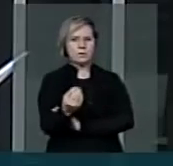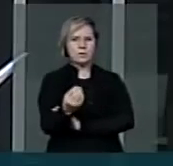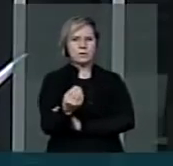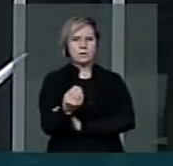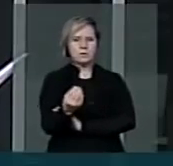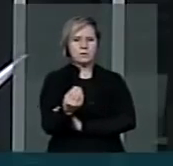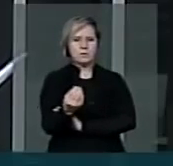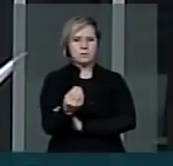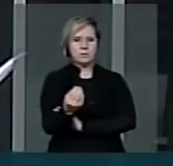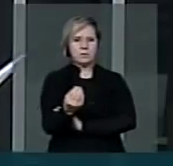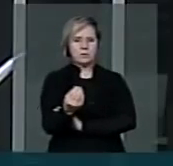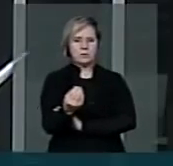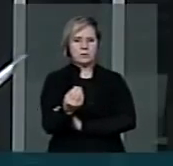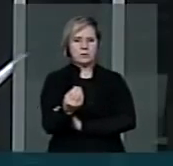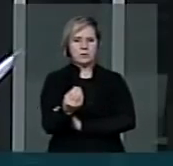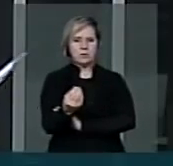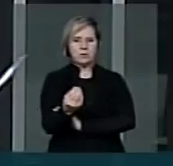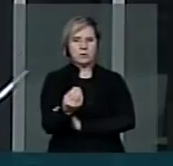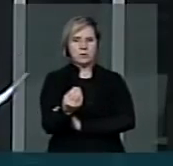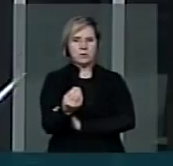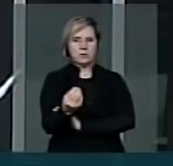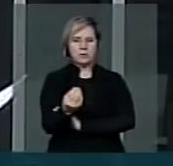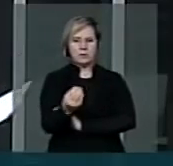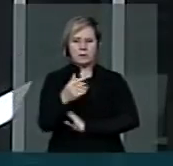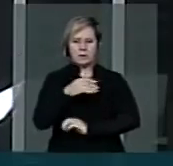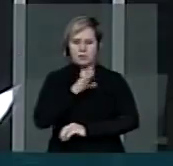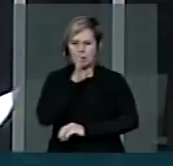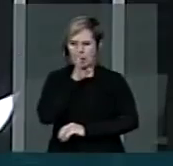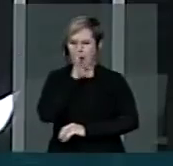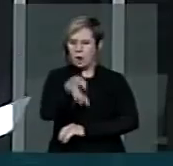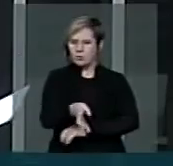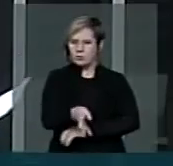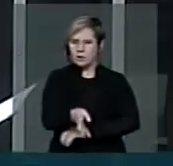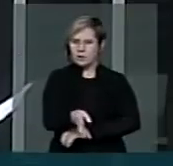está dizendo que acusar é fácil.